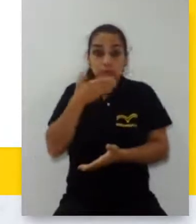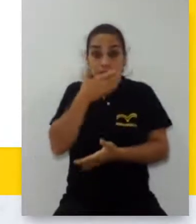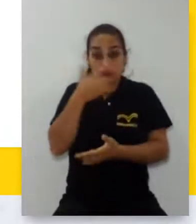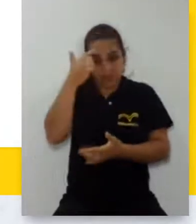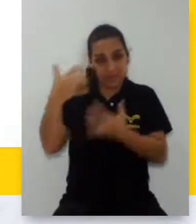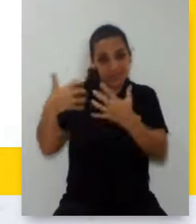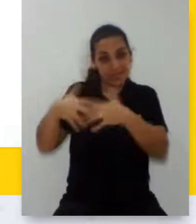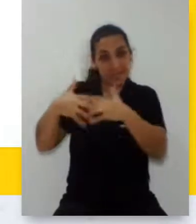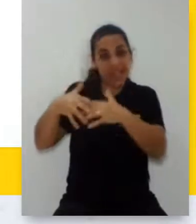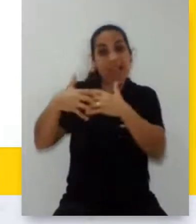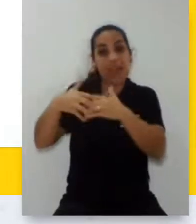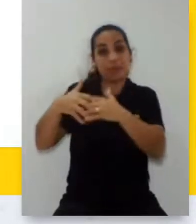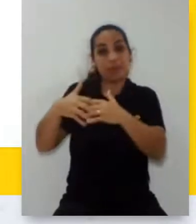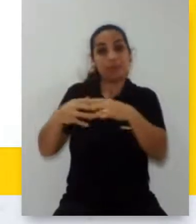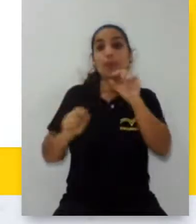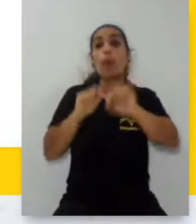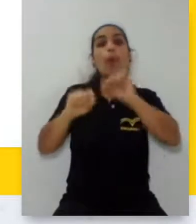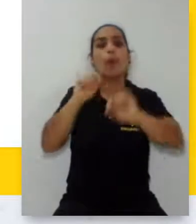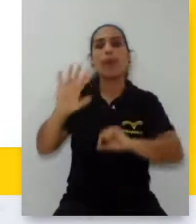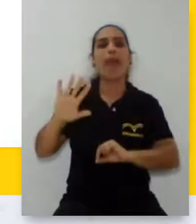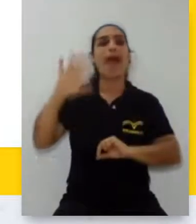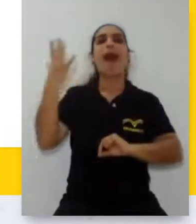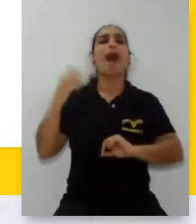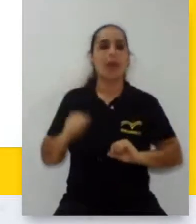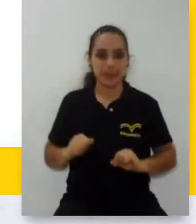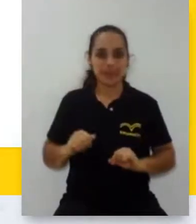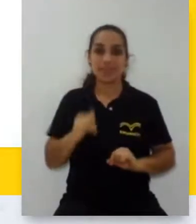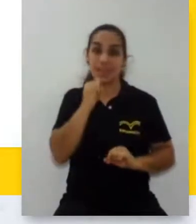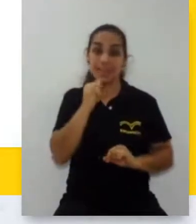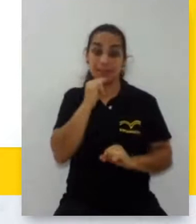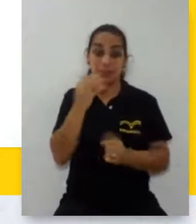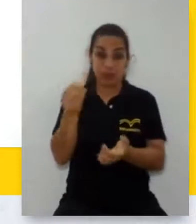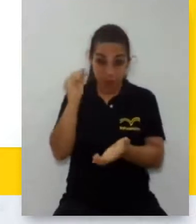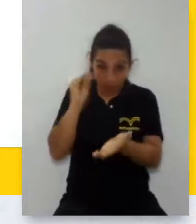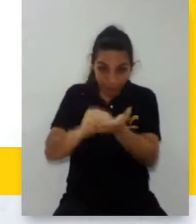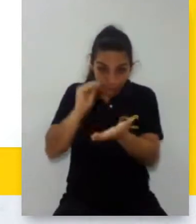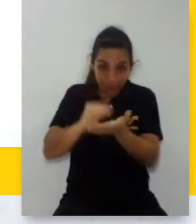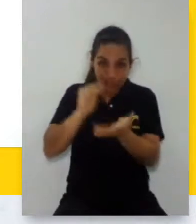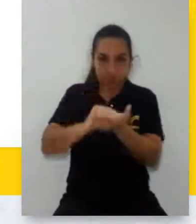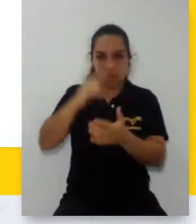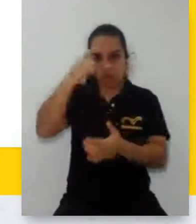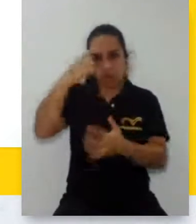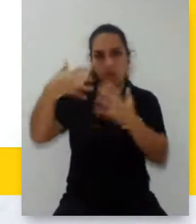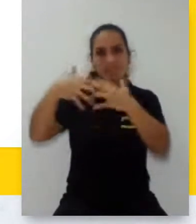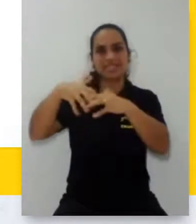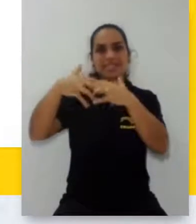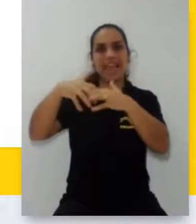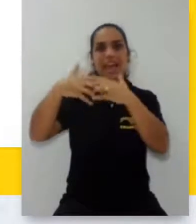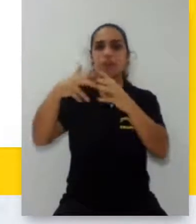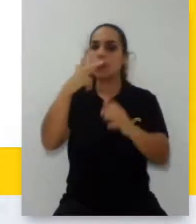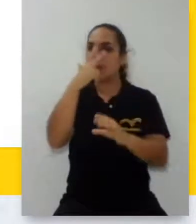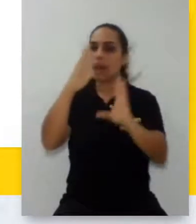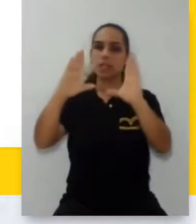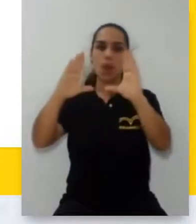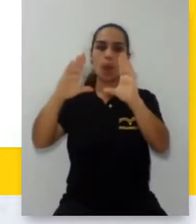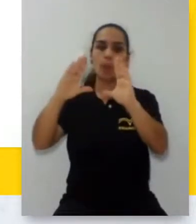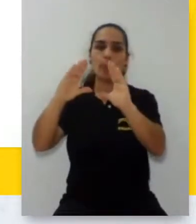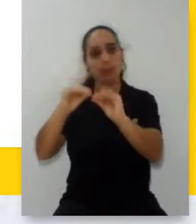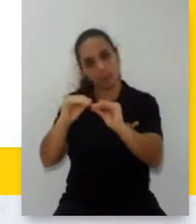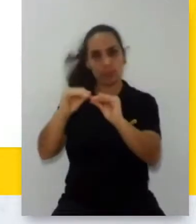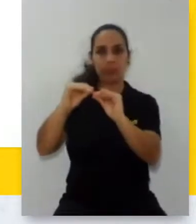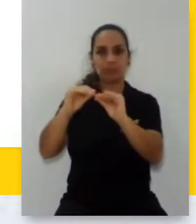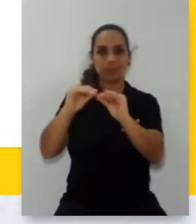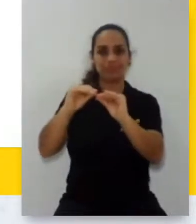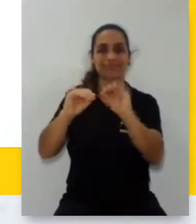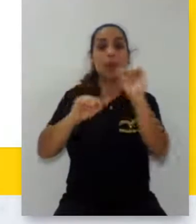problema. Você vai apagar. Então, isso é hipoglicemia. Hiperglicemia também é um problema. Então, eu preciso ter esse controle.